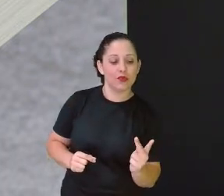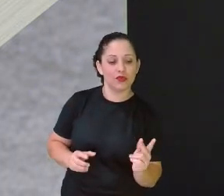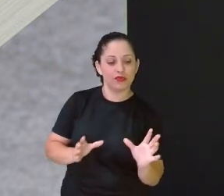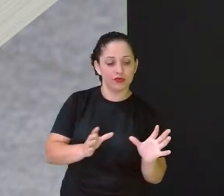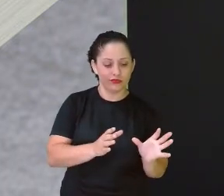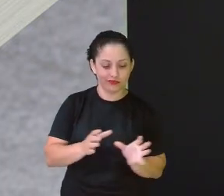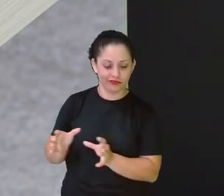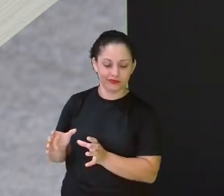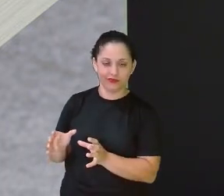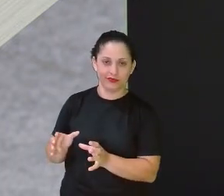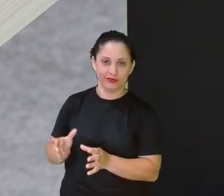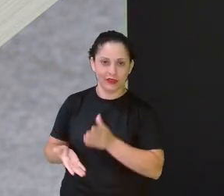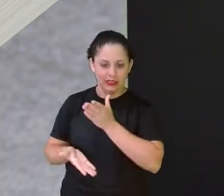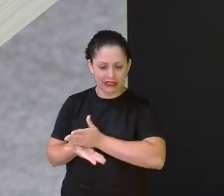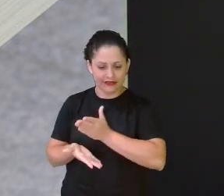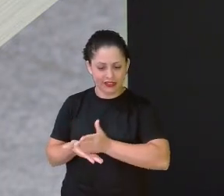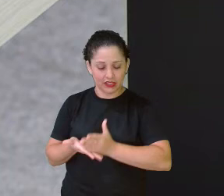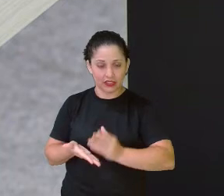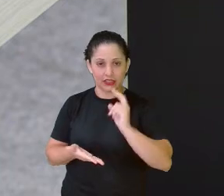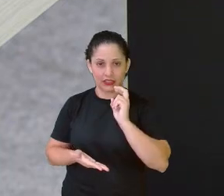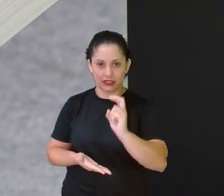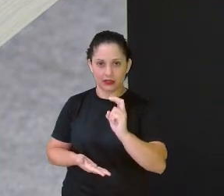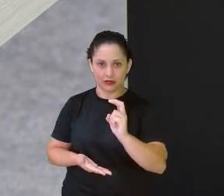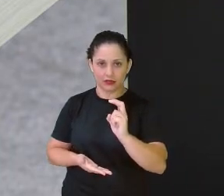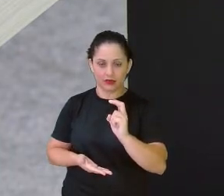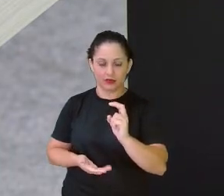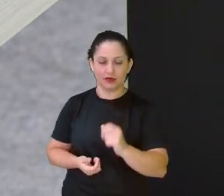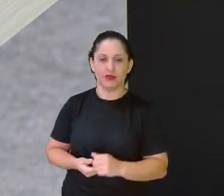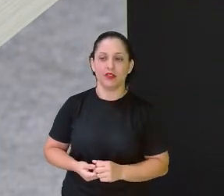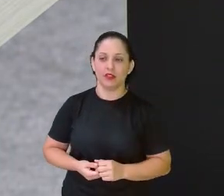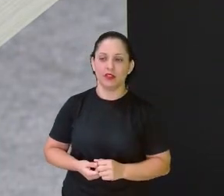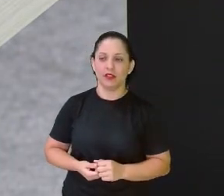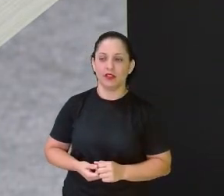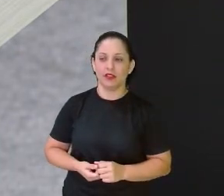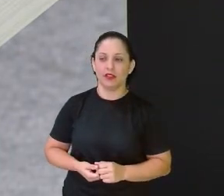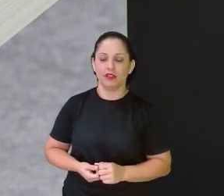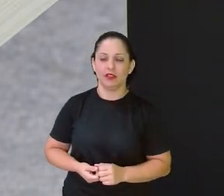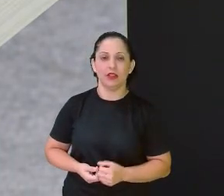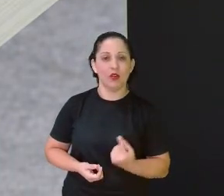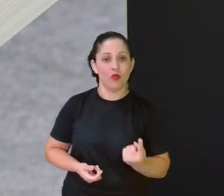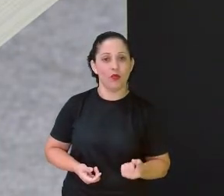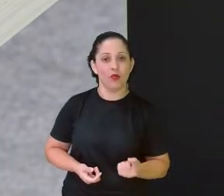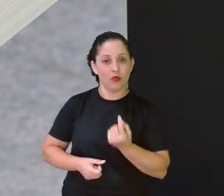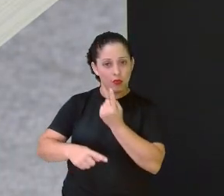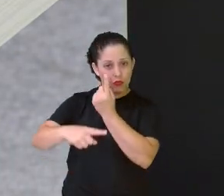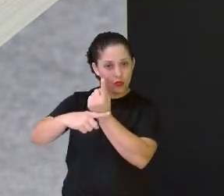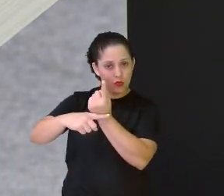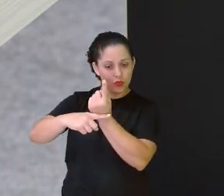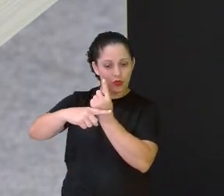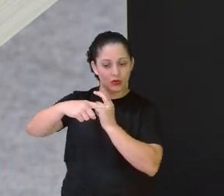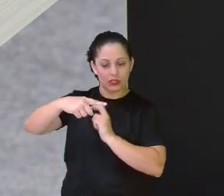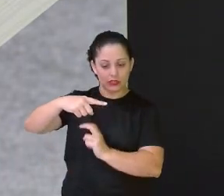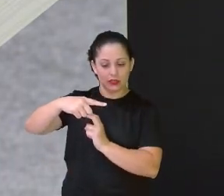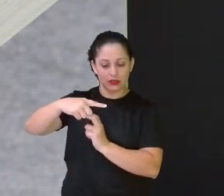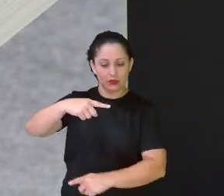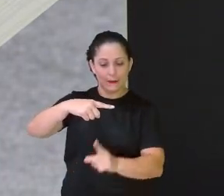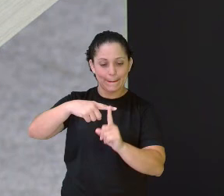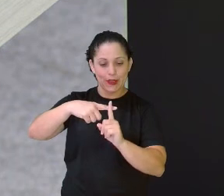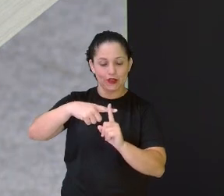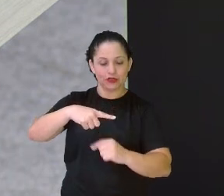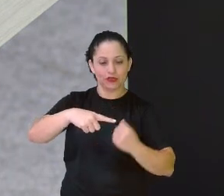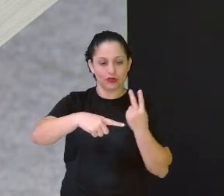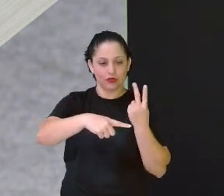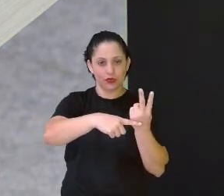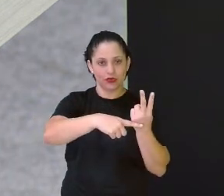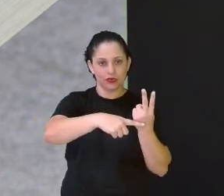que eu dividi em 3, em 5. Então, 1/5 mais 2/5.